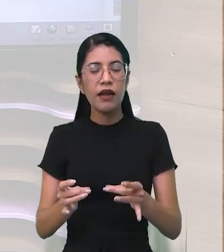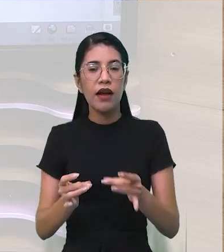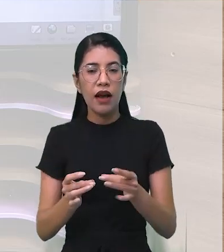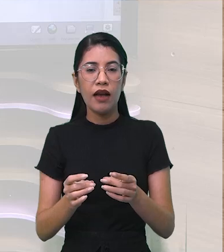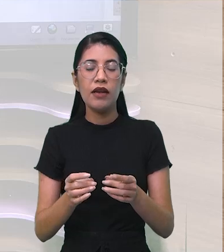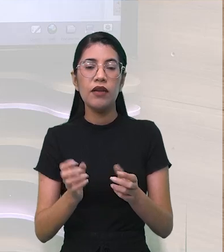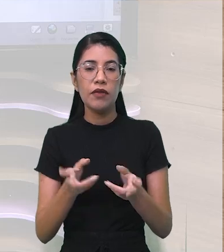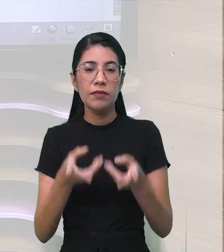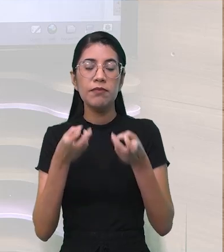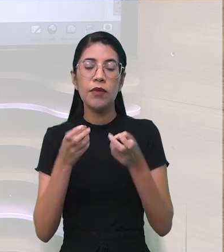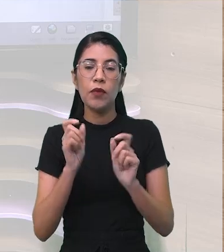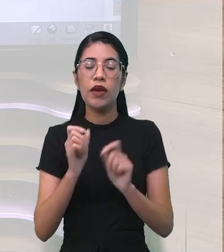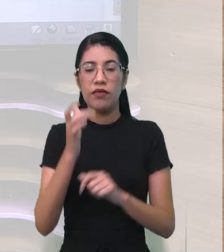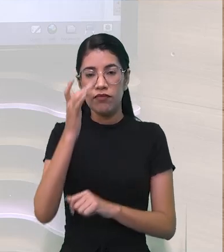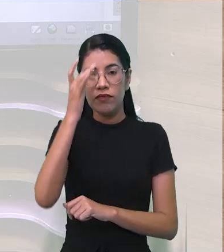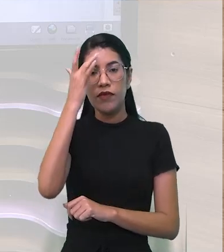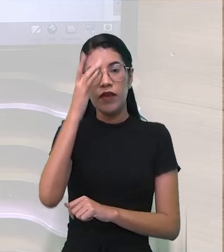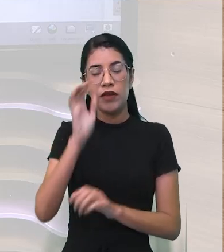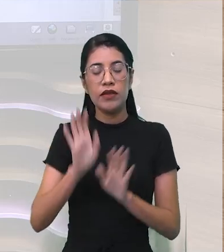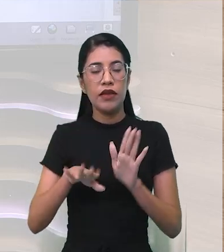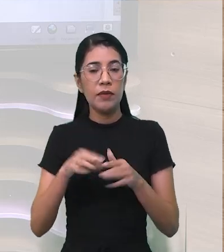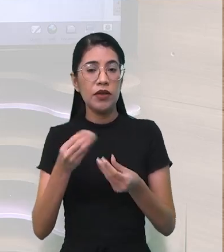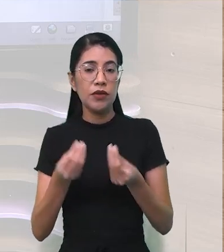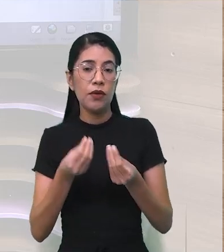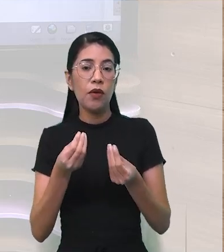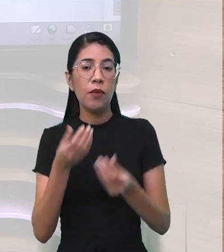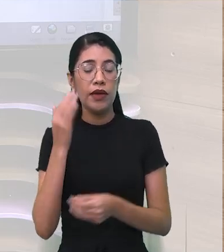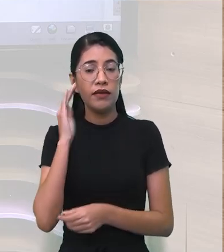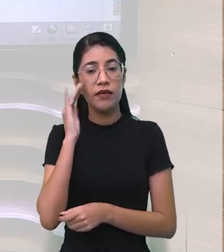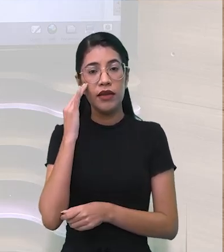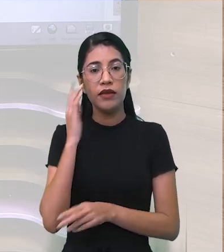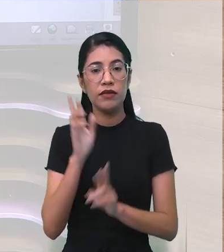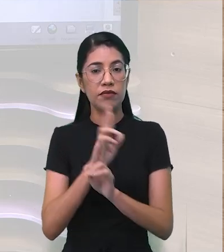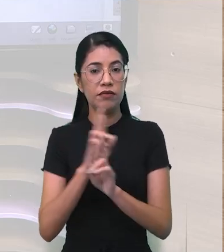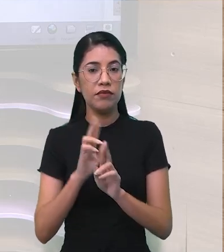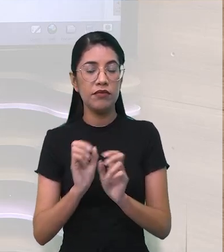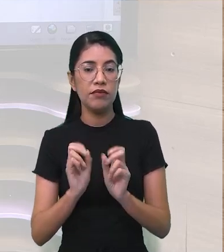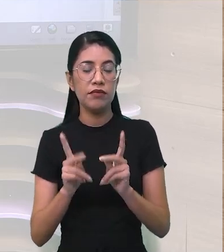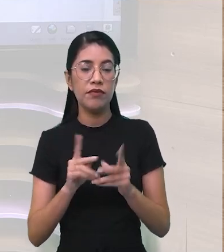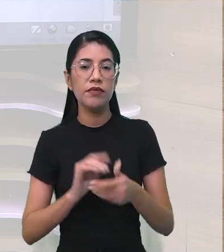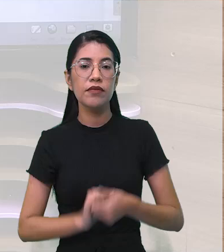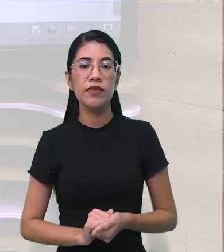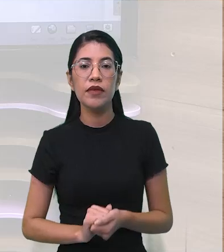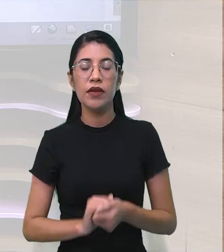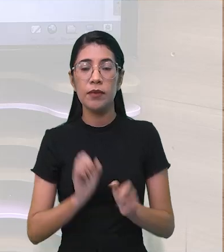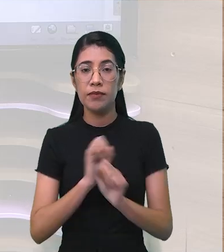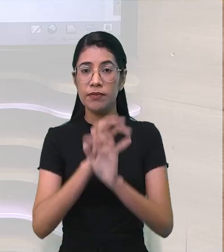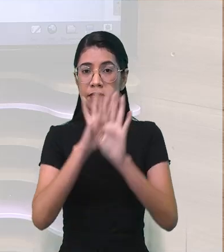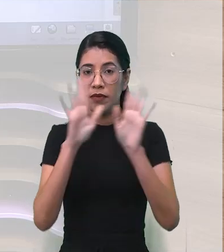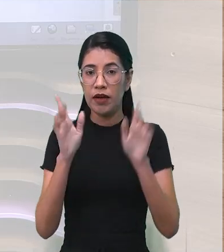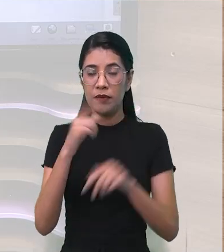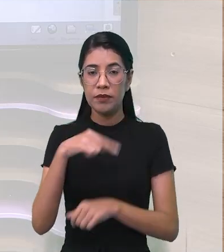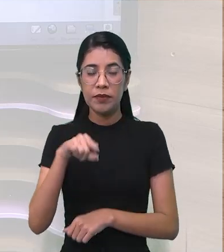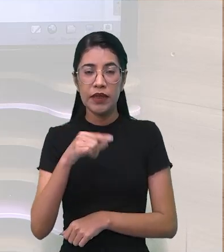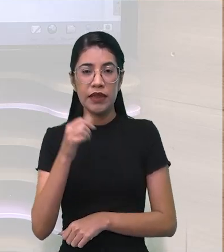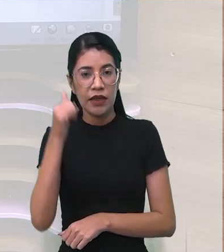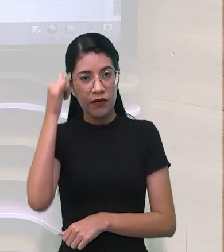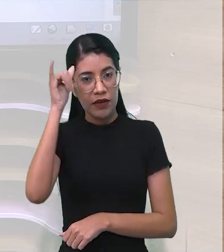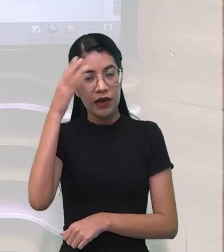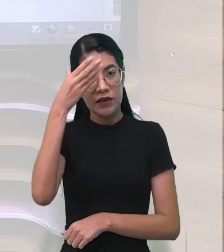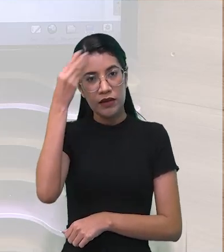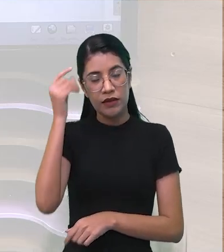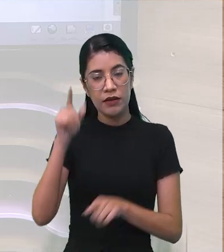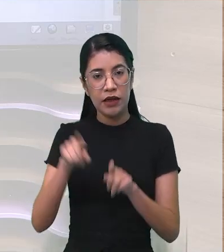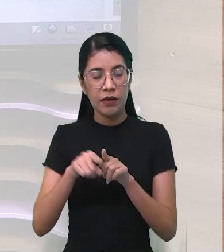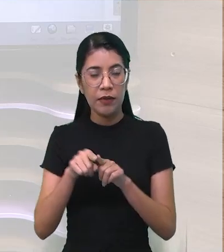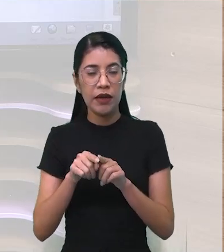observa que não é assim, tá? É da percepção e de você entender as relações, tá? Então, para que fique claro aí, para que você não esqueça,